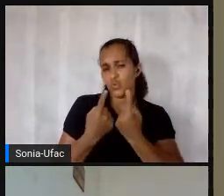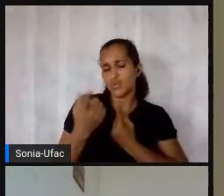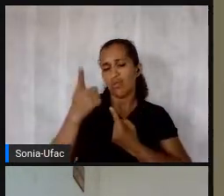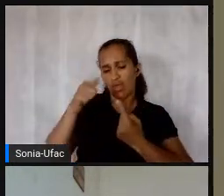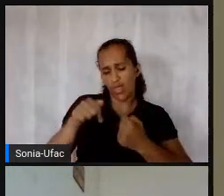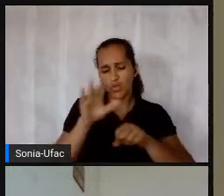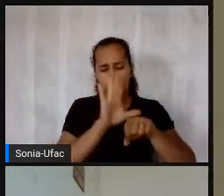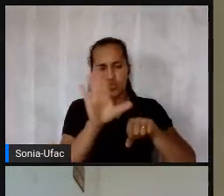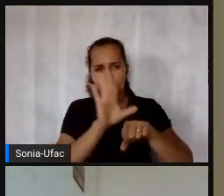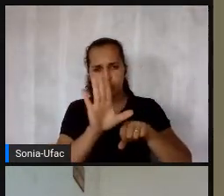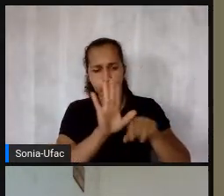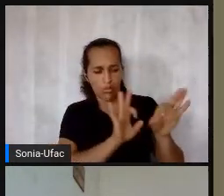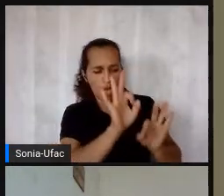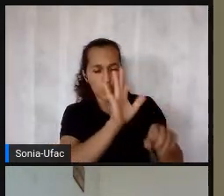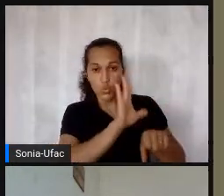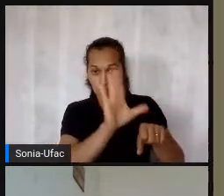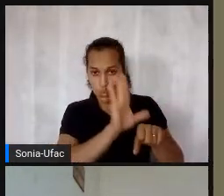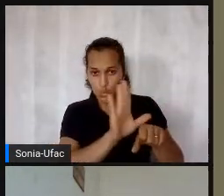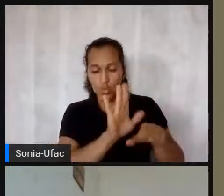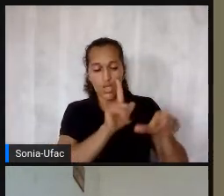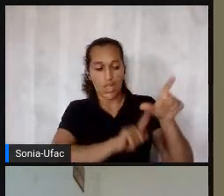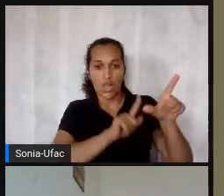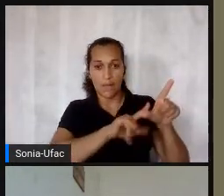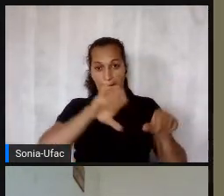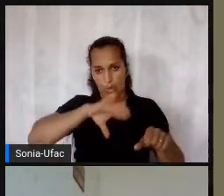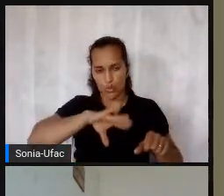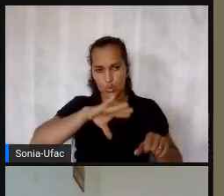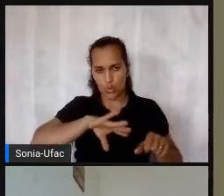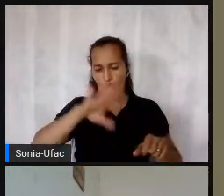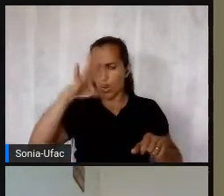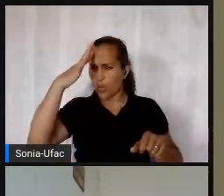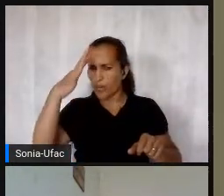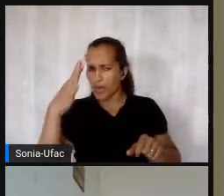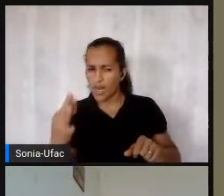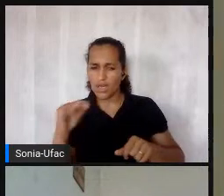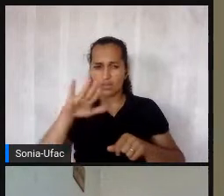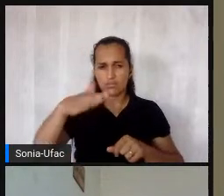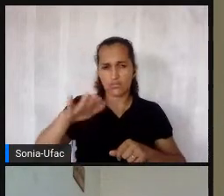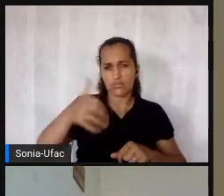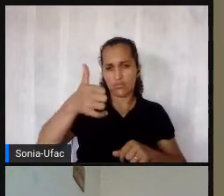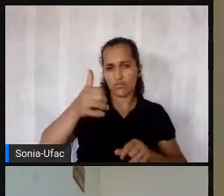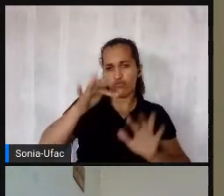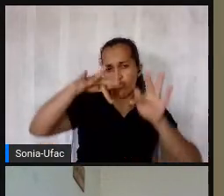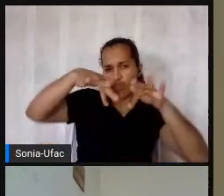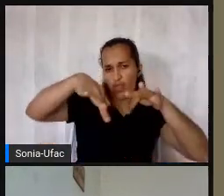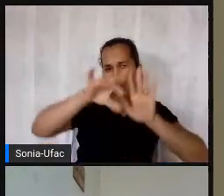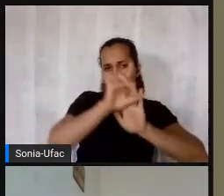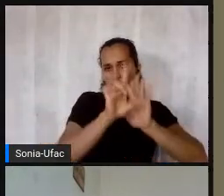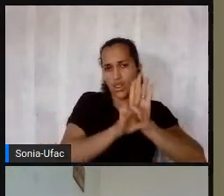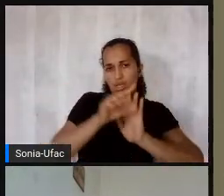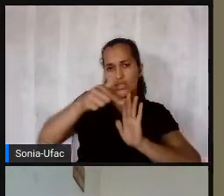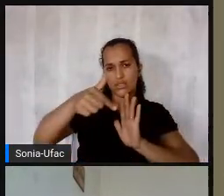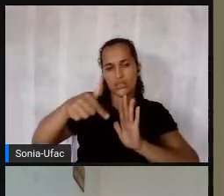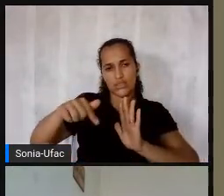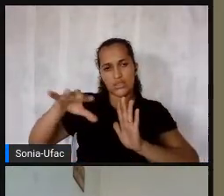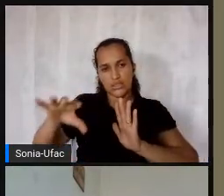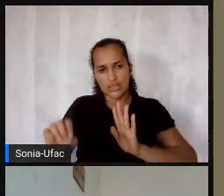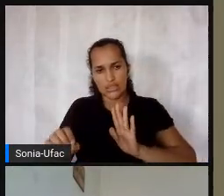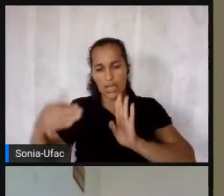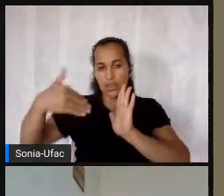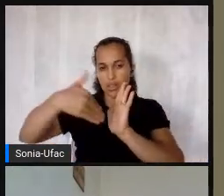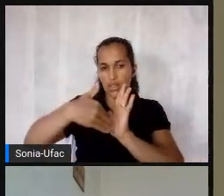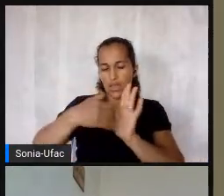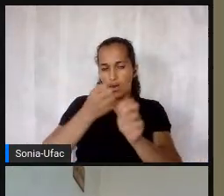de letras portugueses que compreendem o final da década de 70 até o ano de 2018.